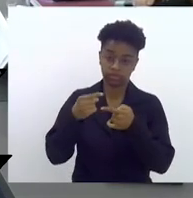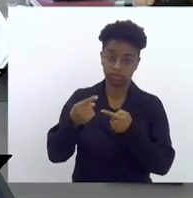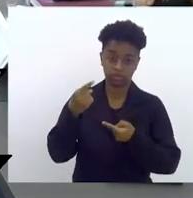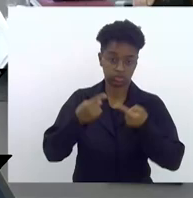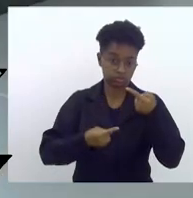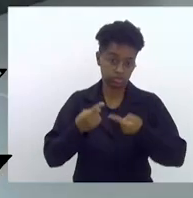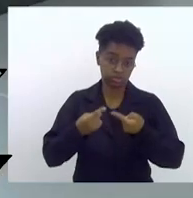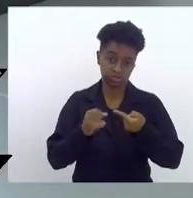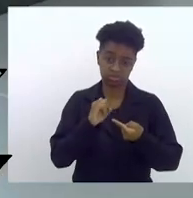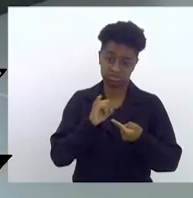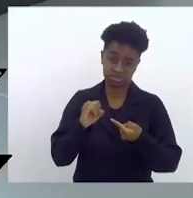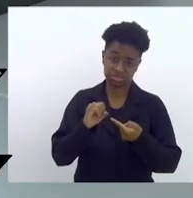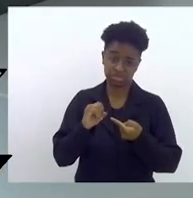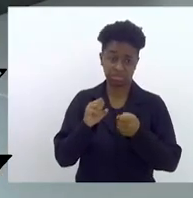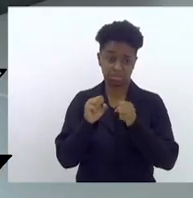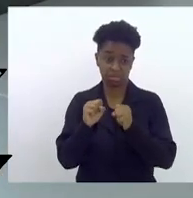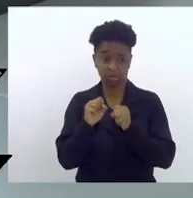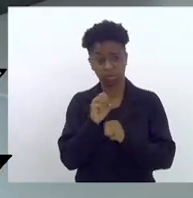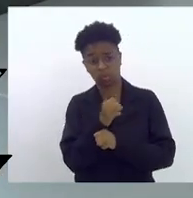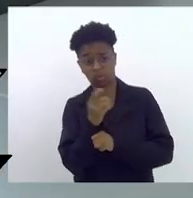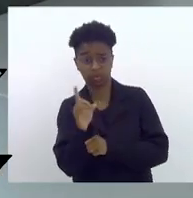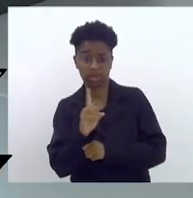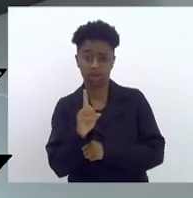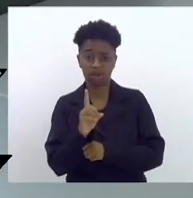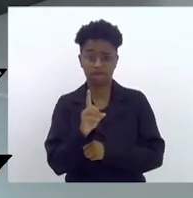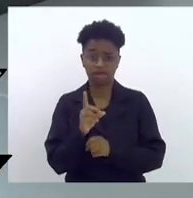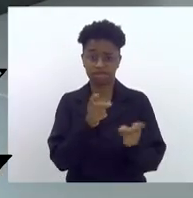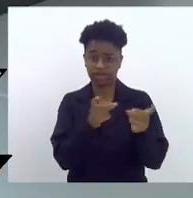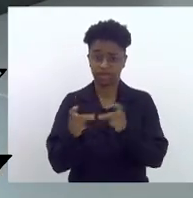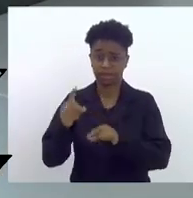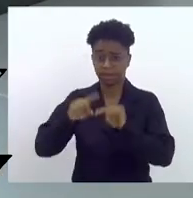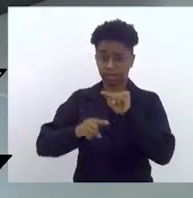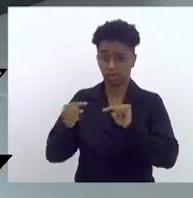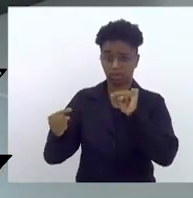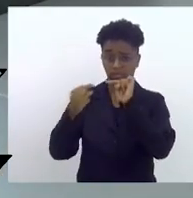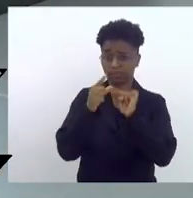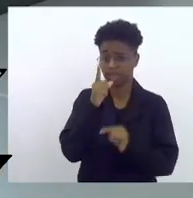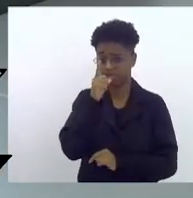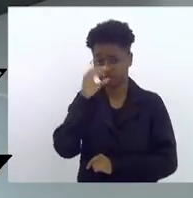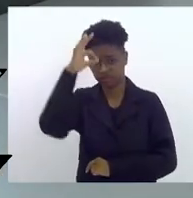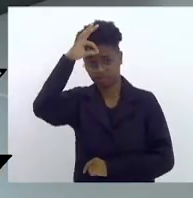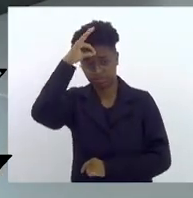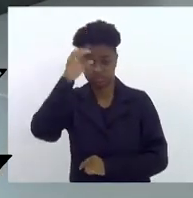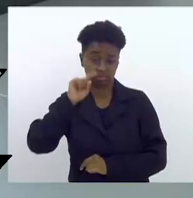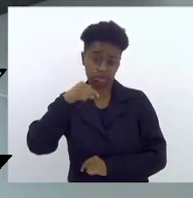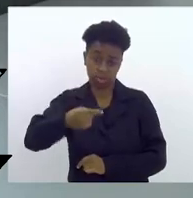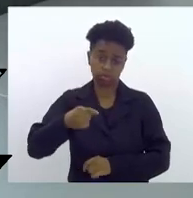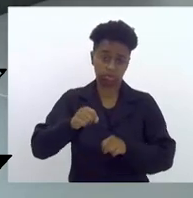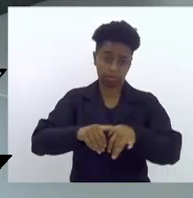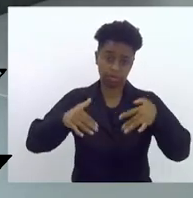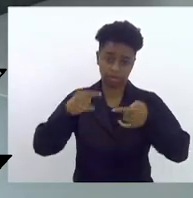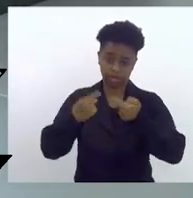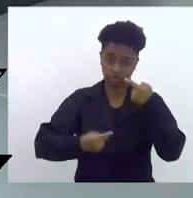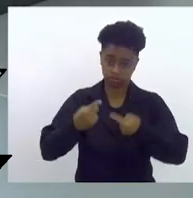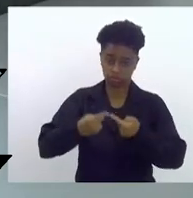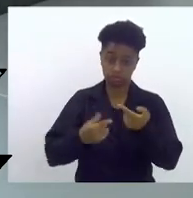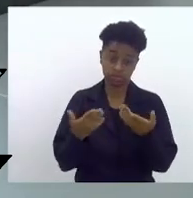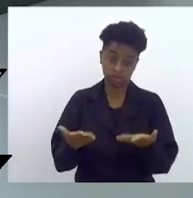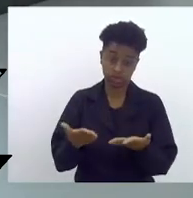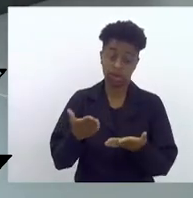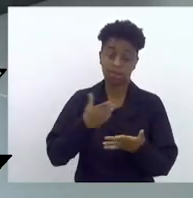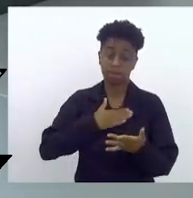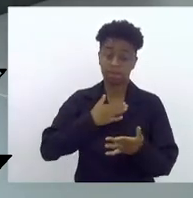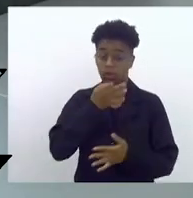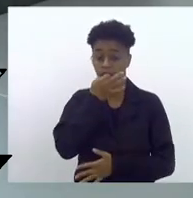se cabe ou não ter produto falecos vai para plenário então meu parecer pela